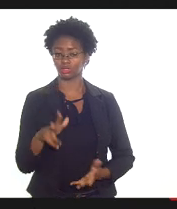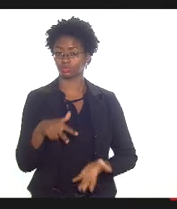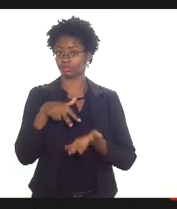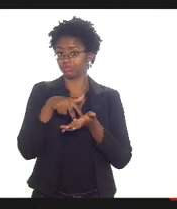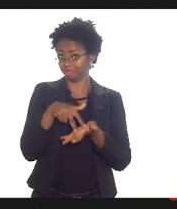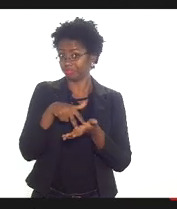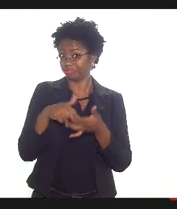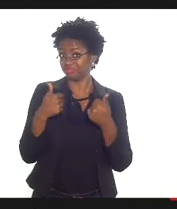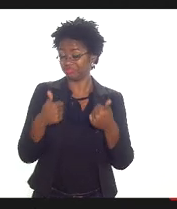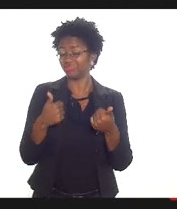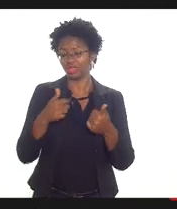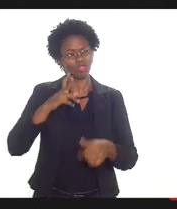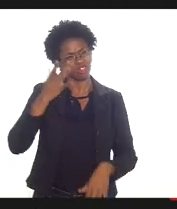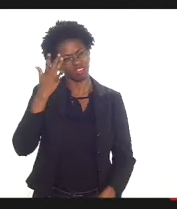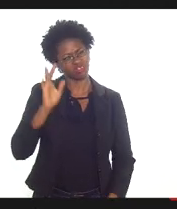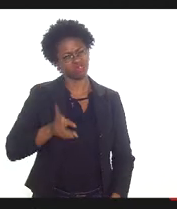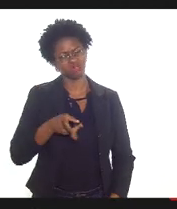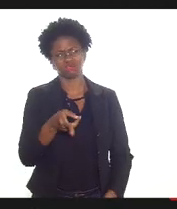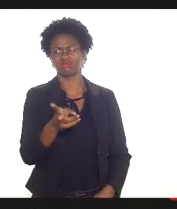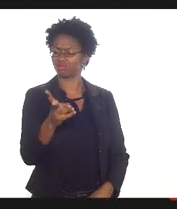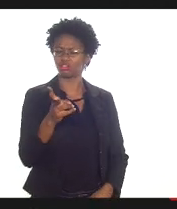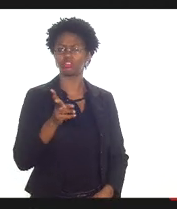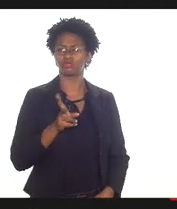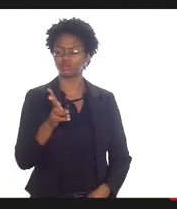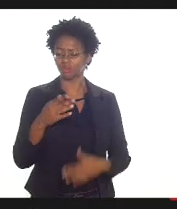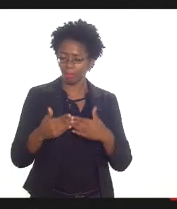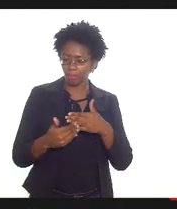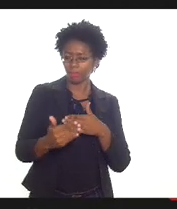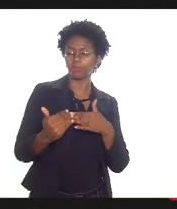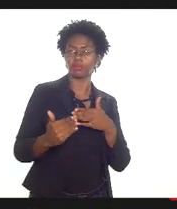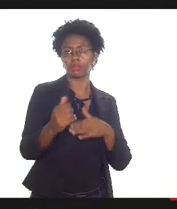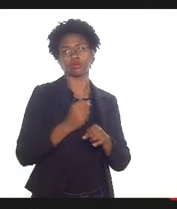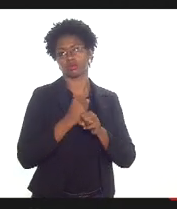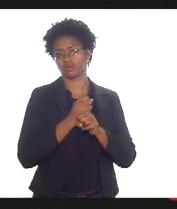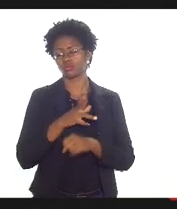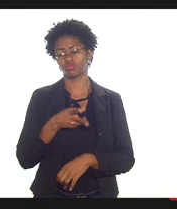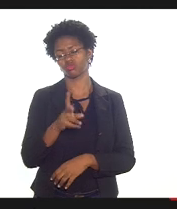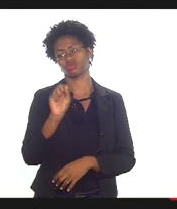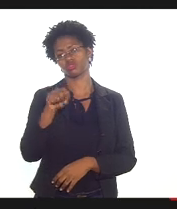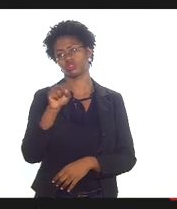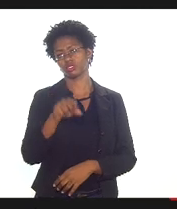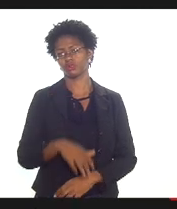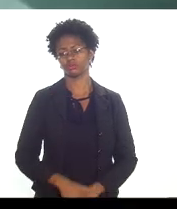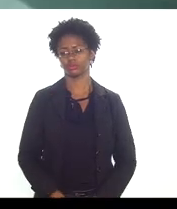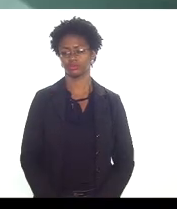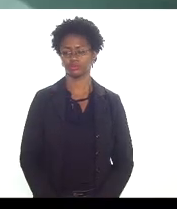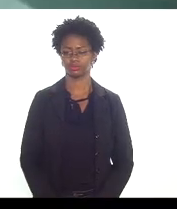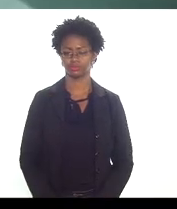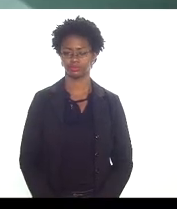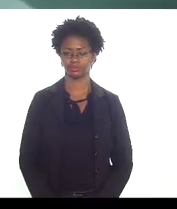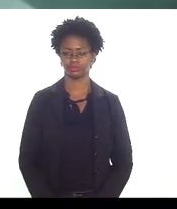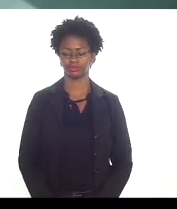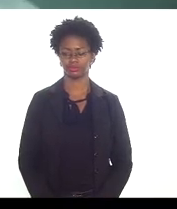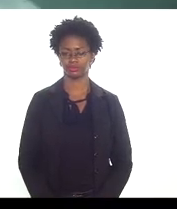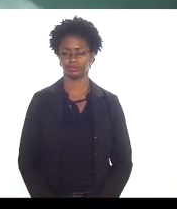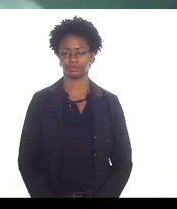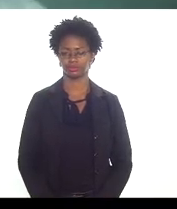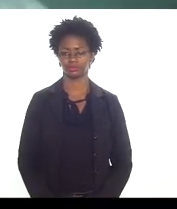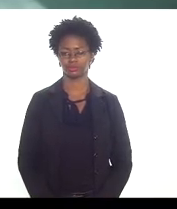Estado do Rio, ela vai permanecer, né, nos próximos anos também. Tá? Pode seguir.